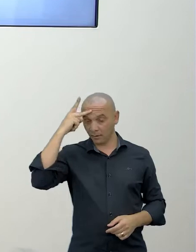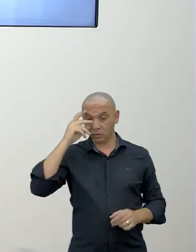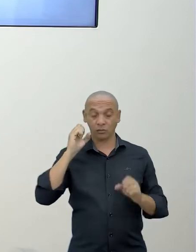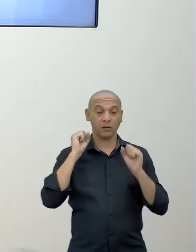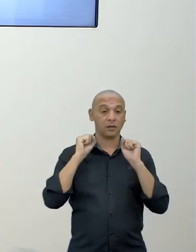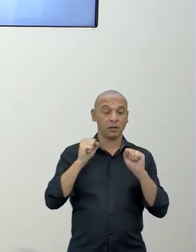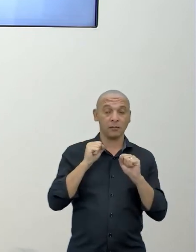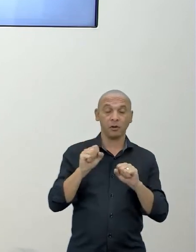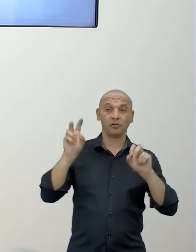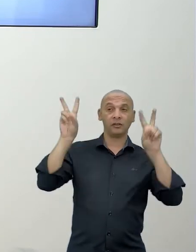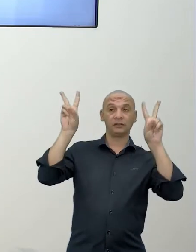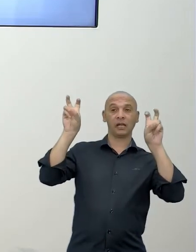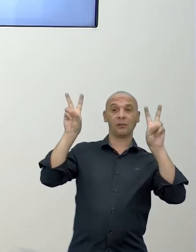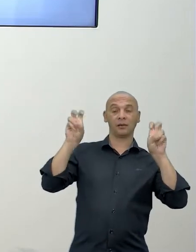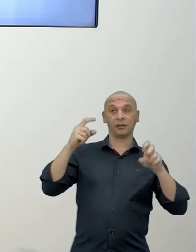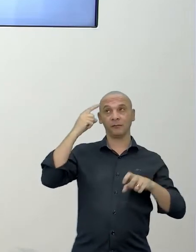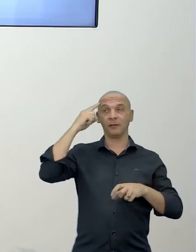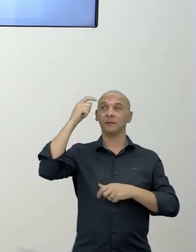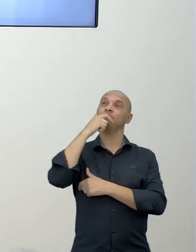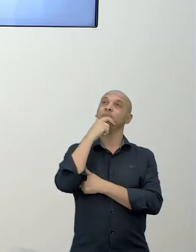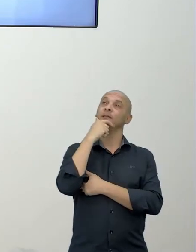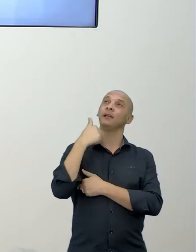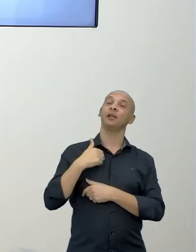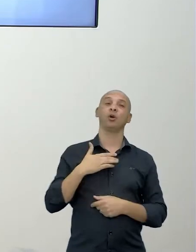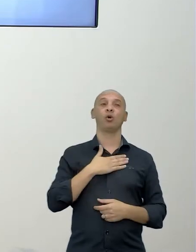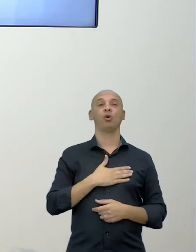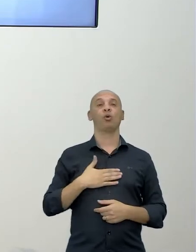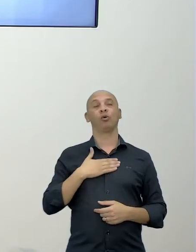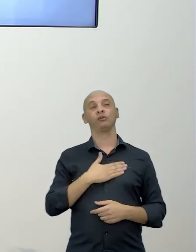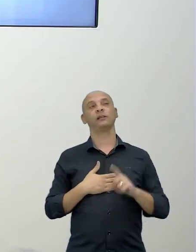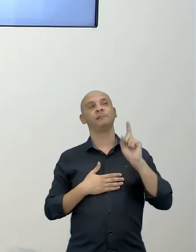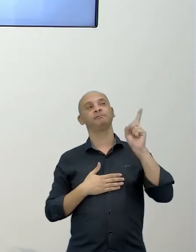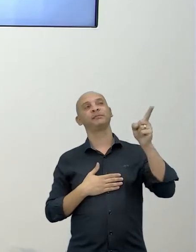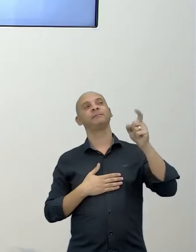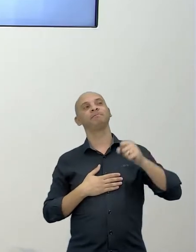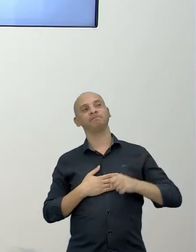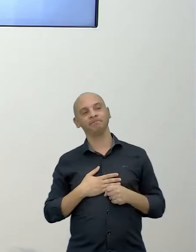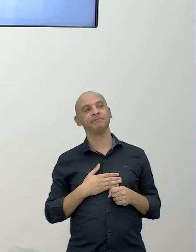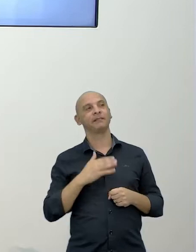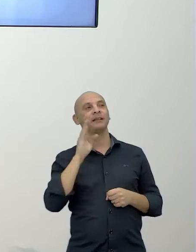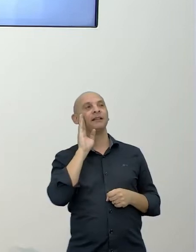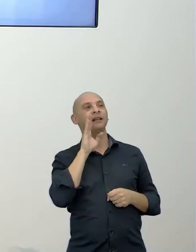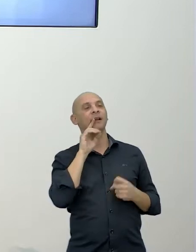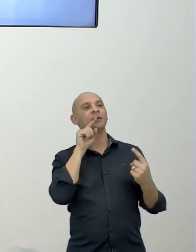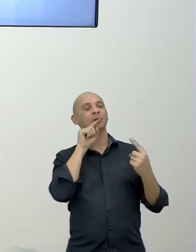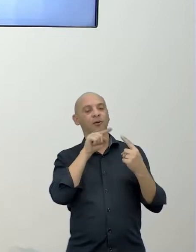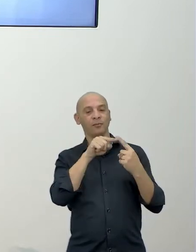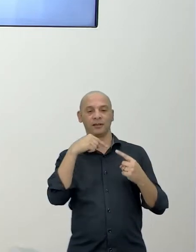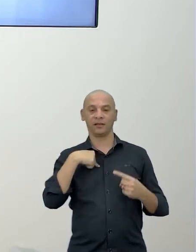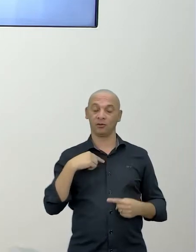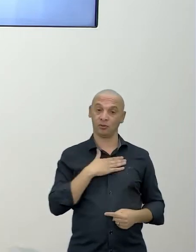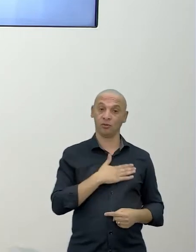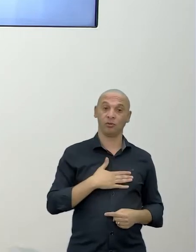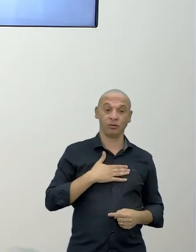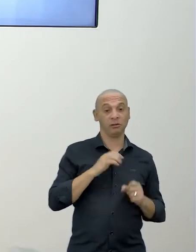mais. Durante essa jornada, né, pode ser que cada um de vocês tenha olhado para um desses temas e olhado e